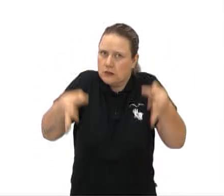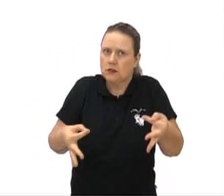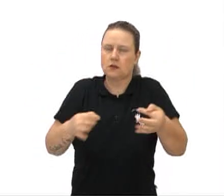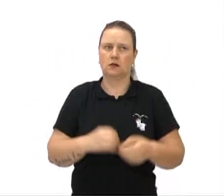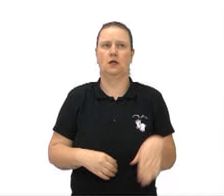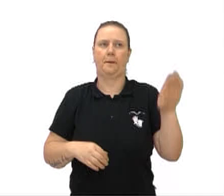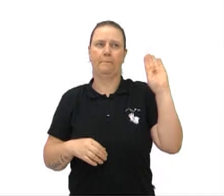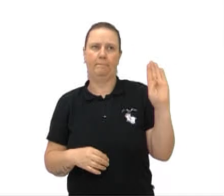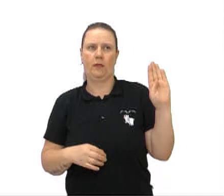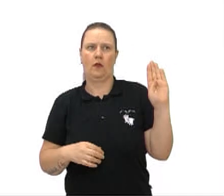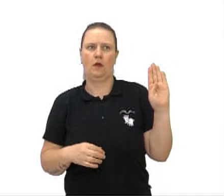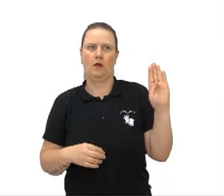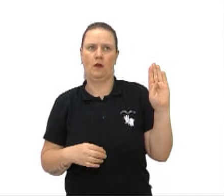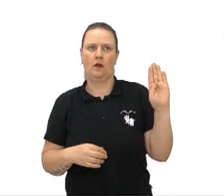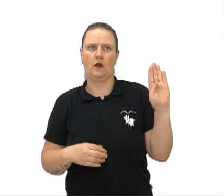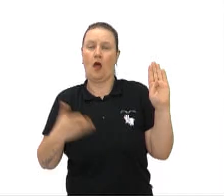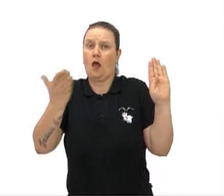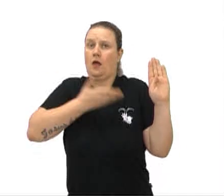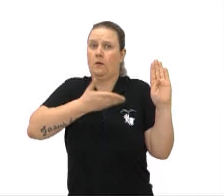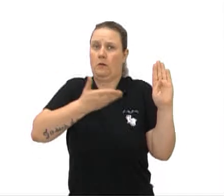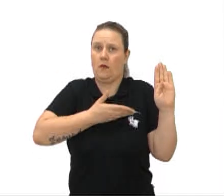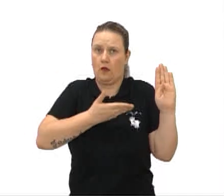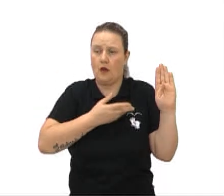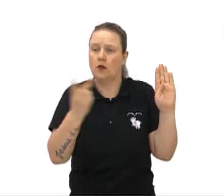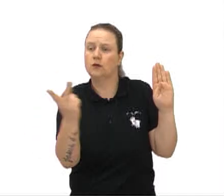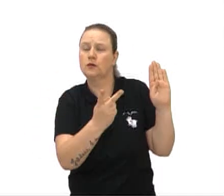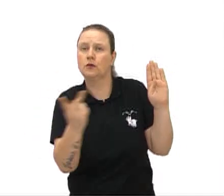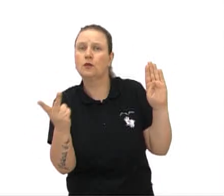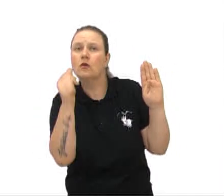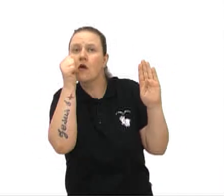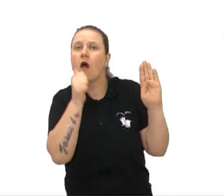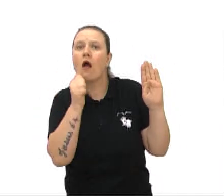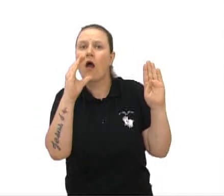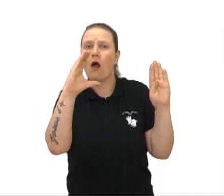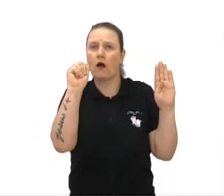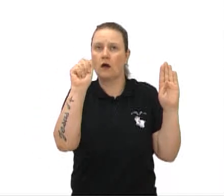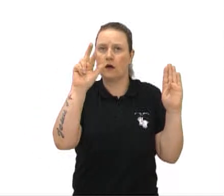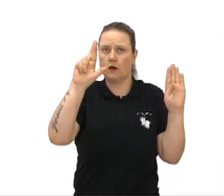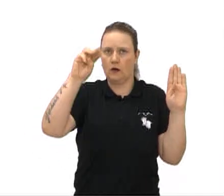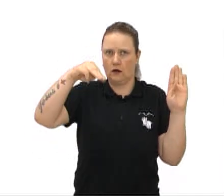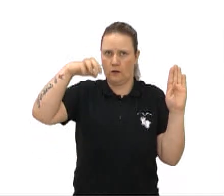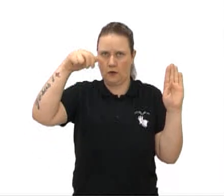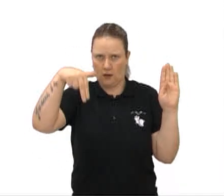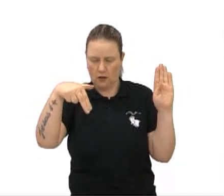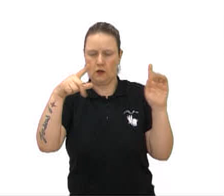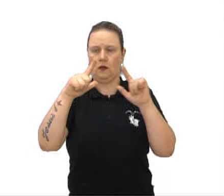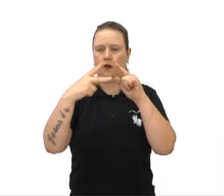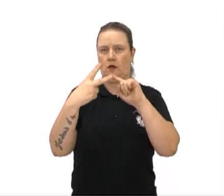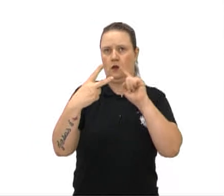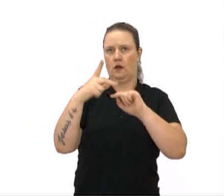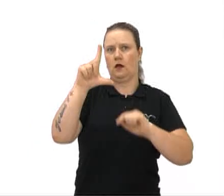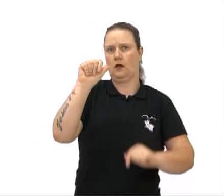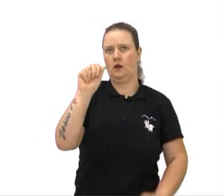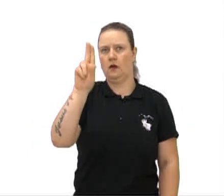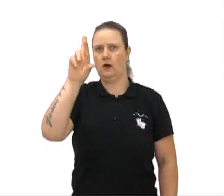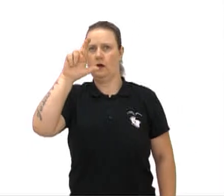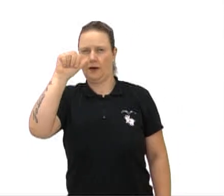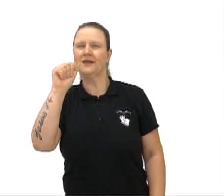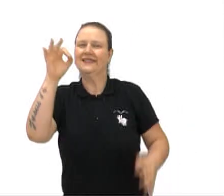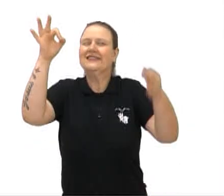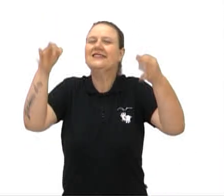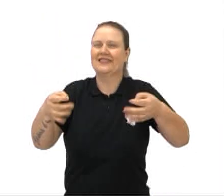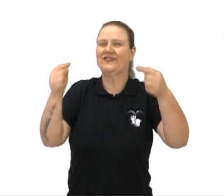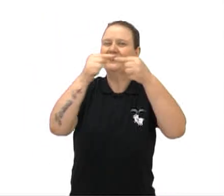B, as novas amigas de Pedro são Carmen e Laura, está correta, né? Esse é o nome delas, são os nomes delas. Lá